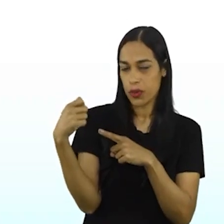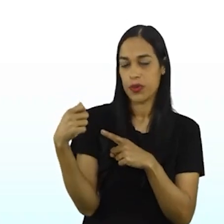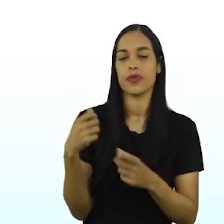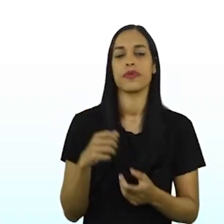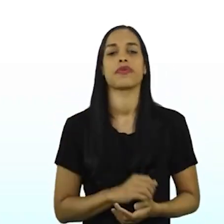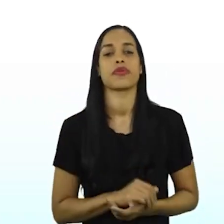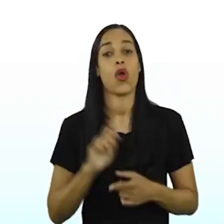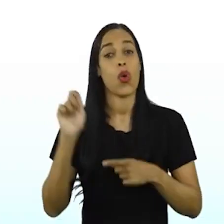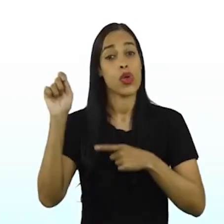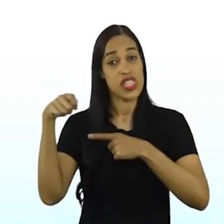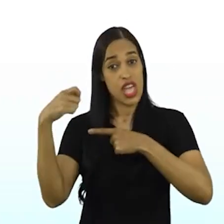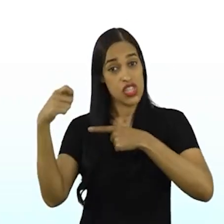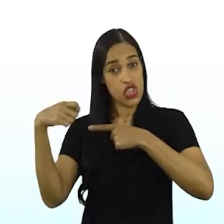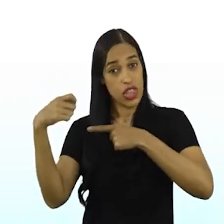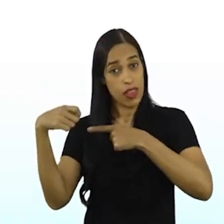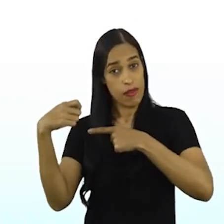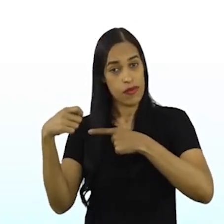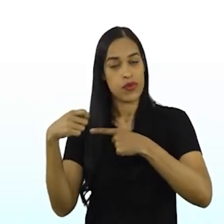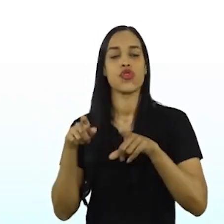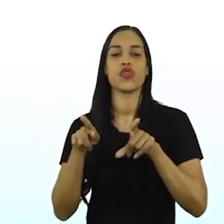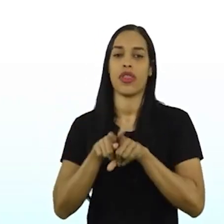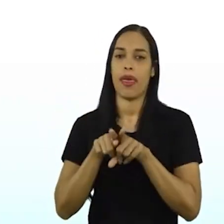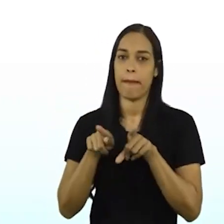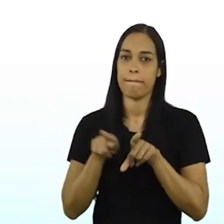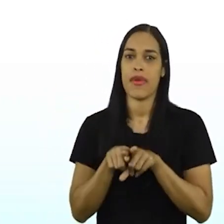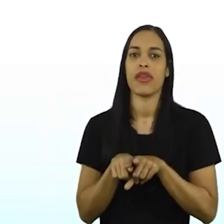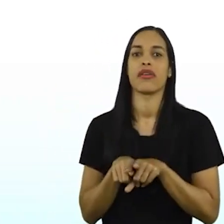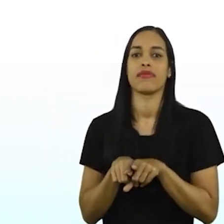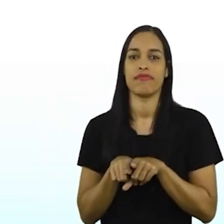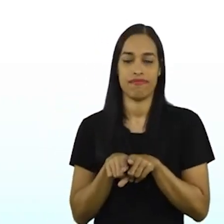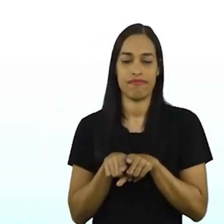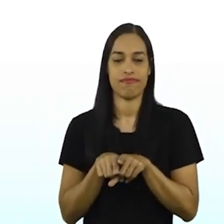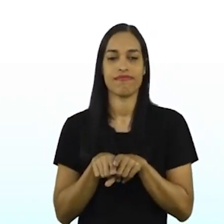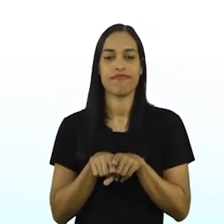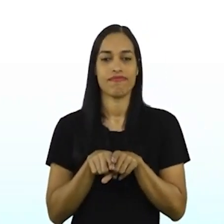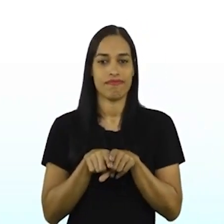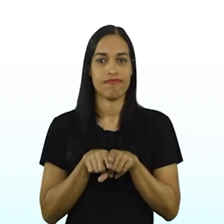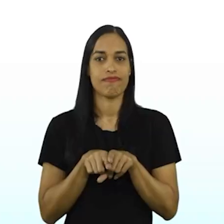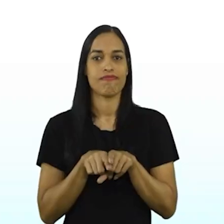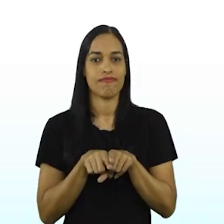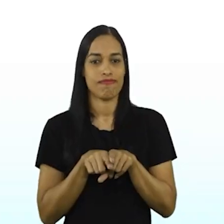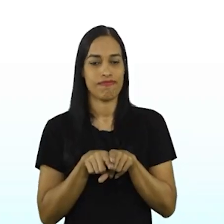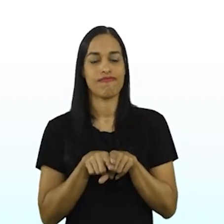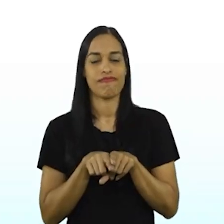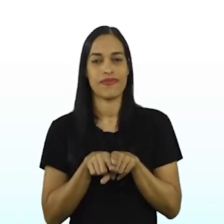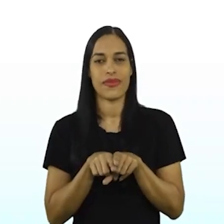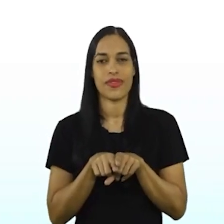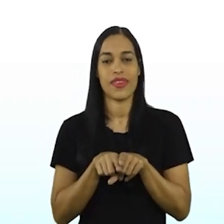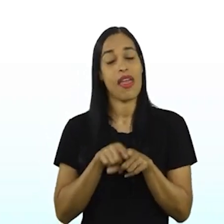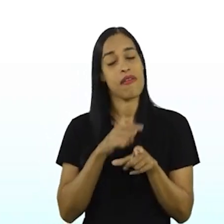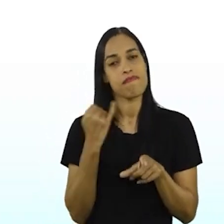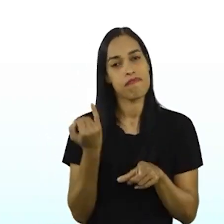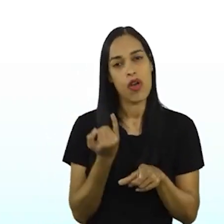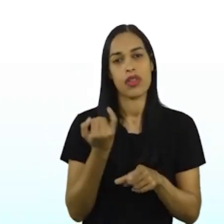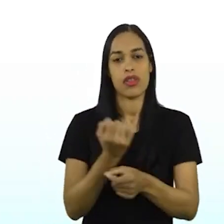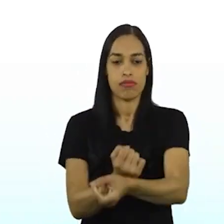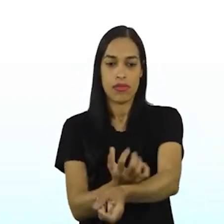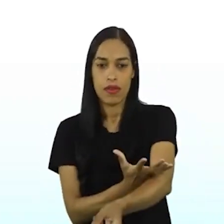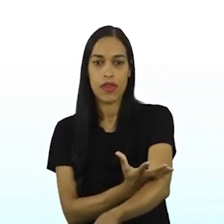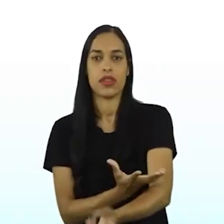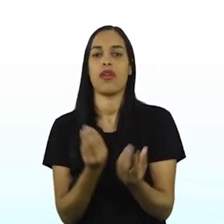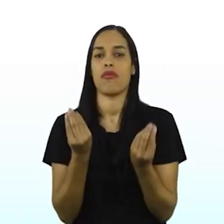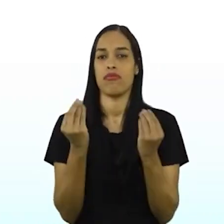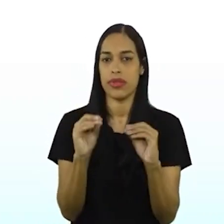certo? Então, os adjetivos, eles marcam também essa questão da função, é uma característica da função emotiva ou